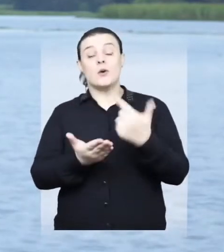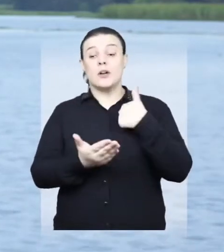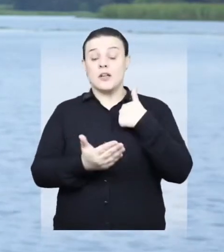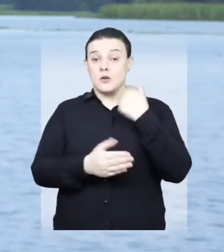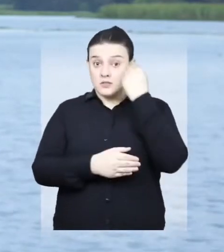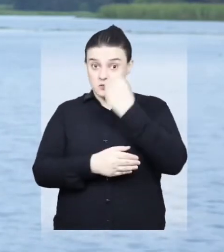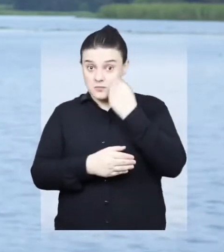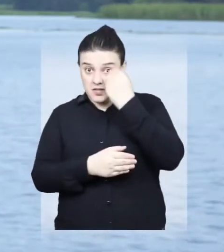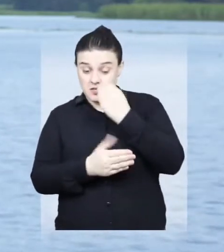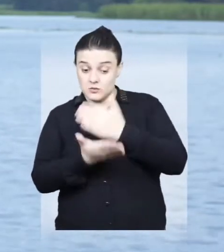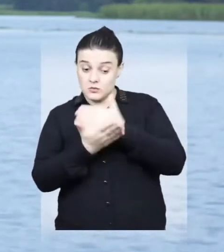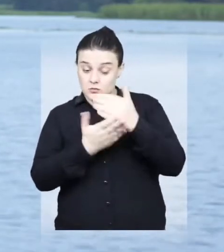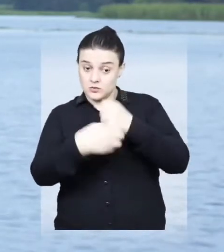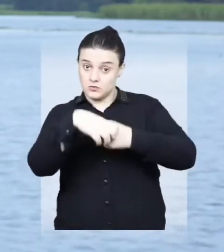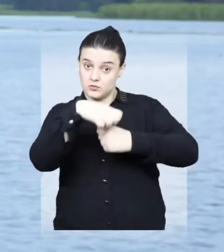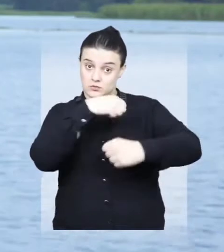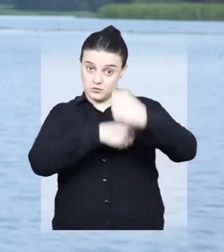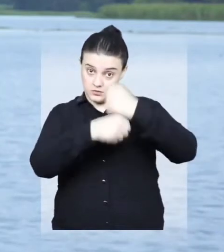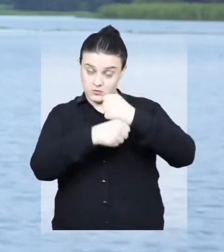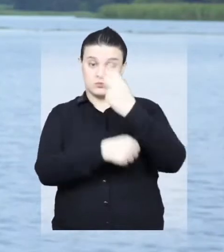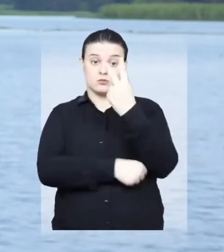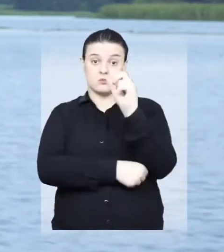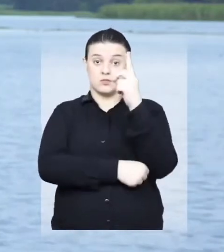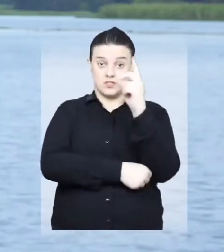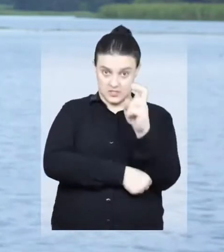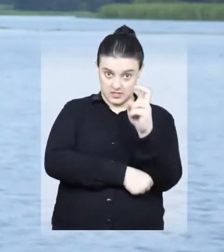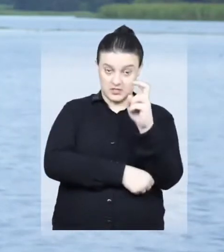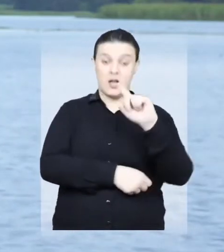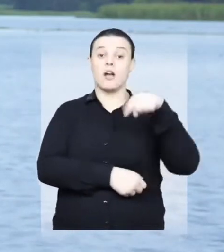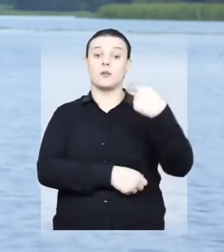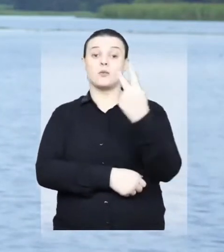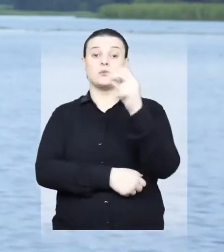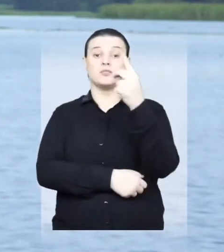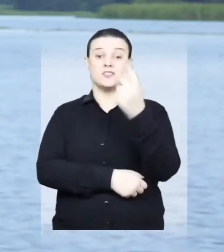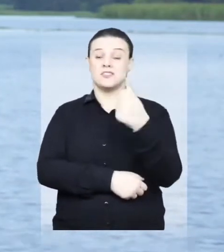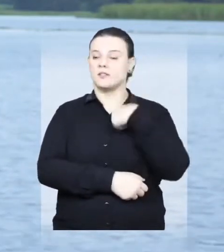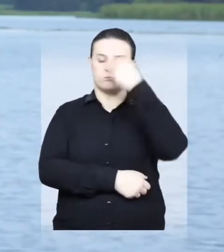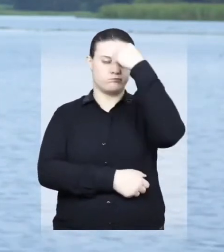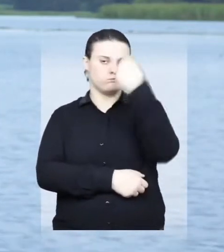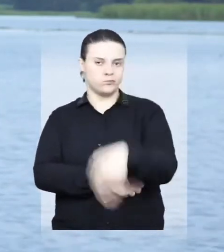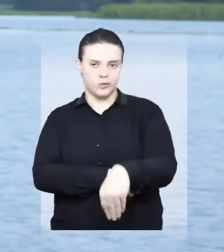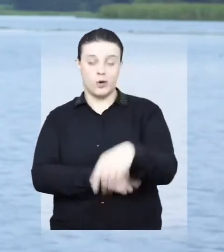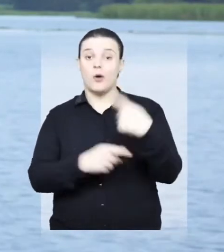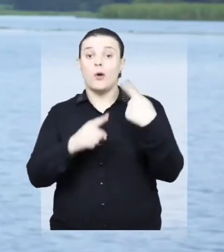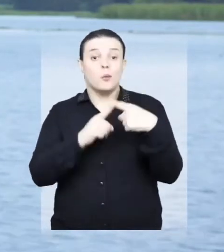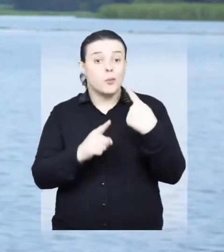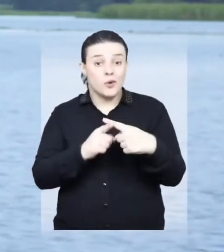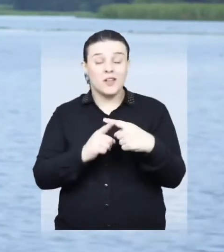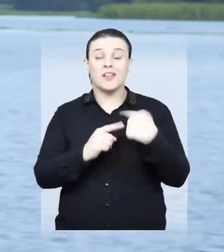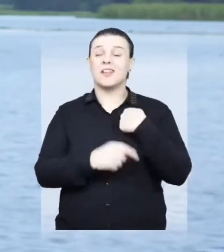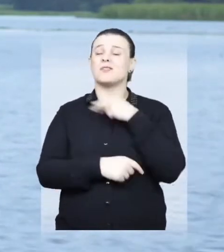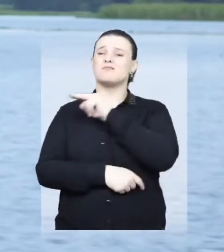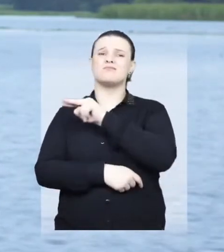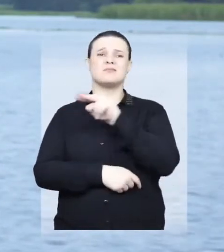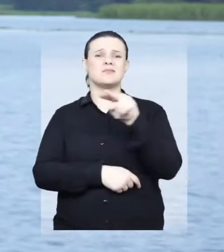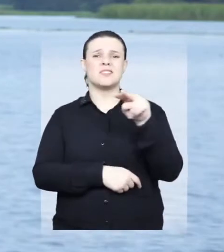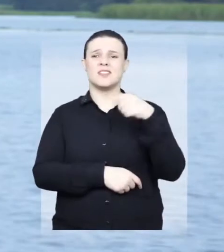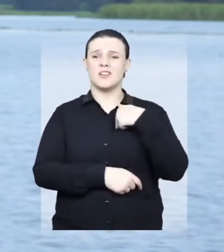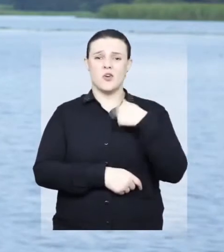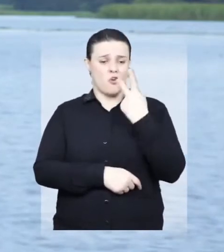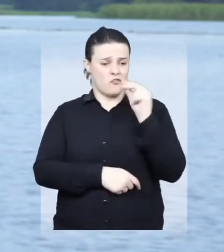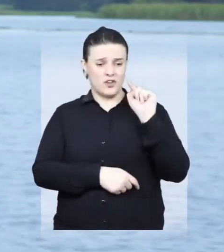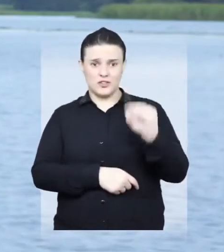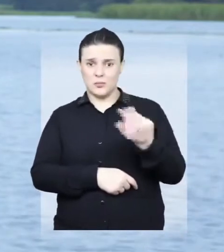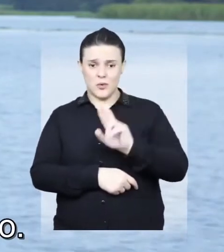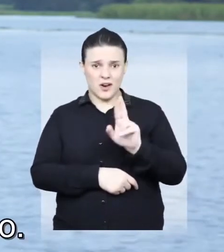minha experiência começou em 2015. Em 2016 eu desisti porque eu vi assim que eu não tinha 20 mil